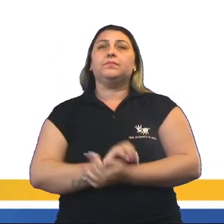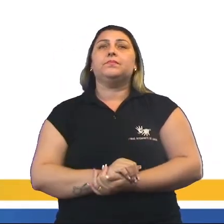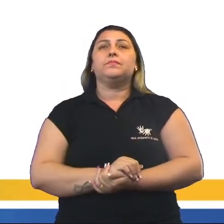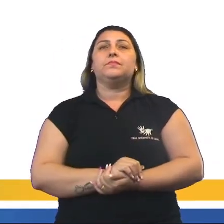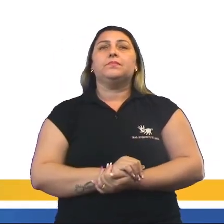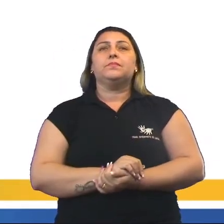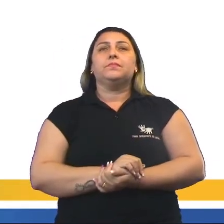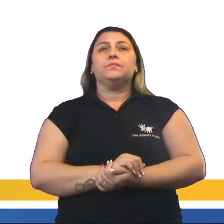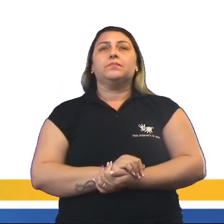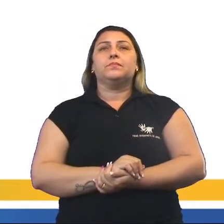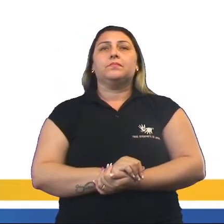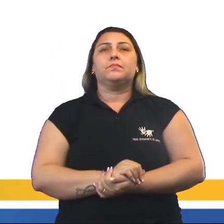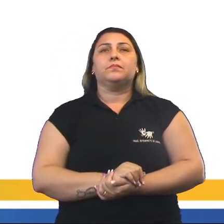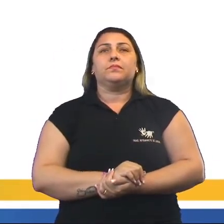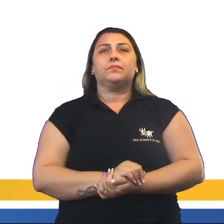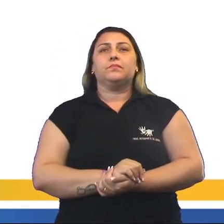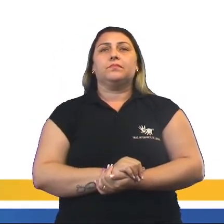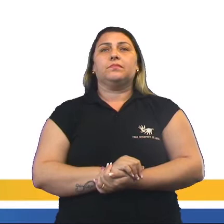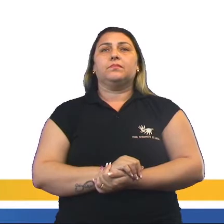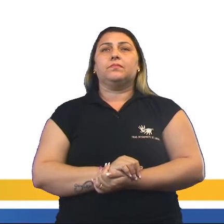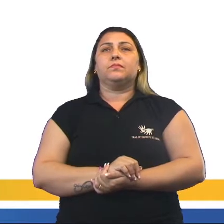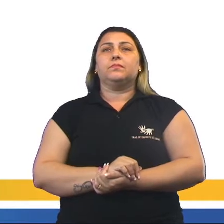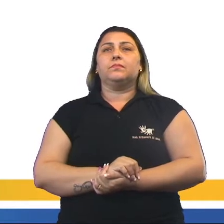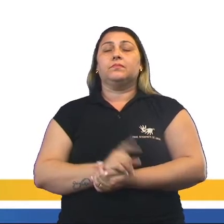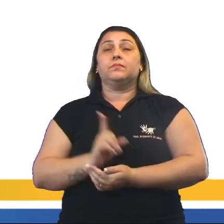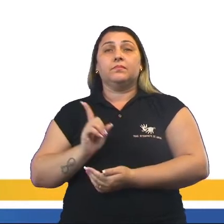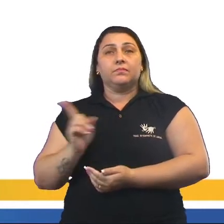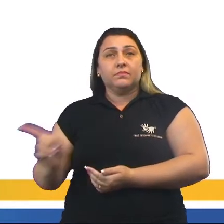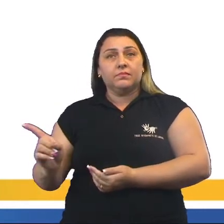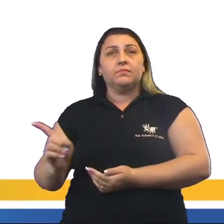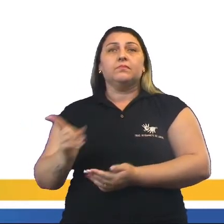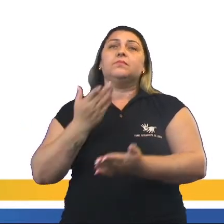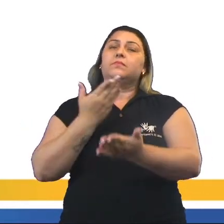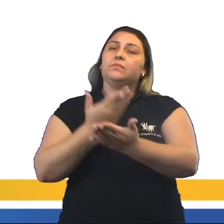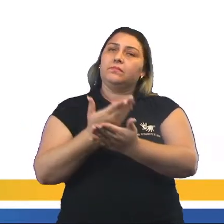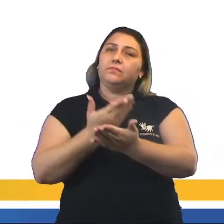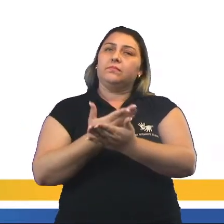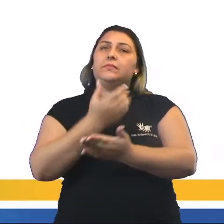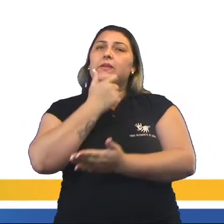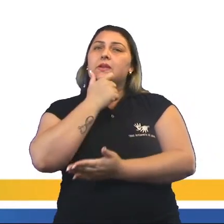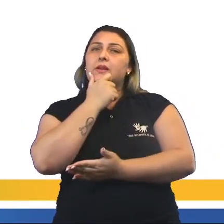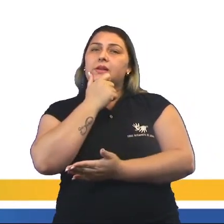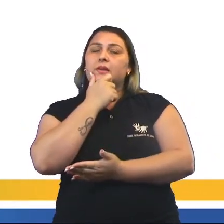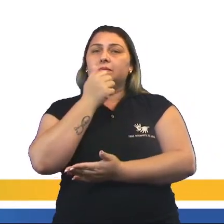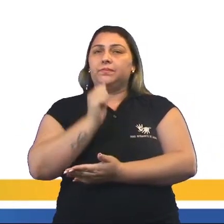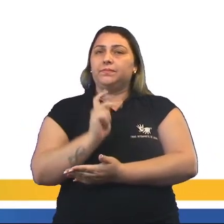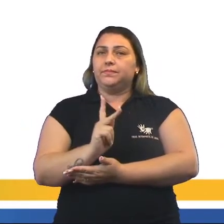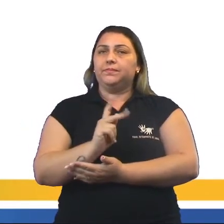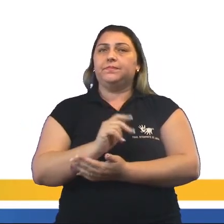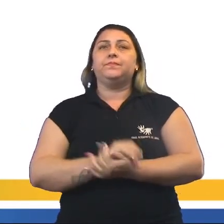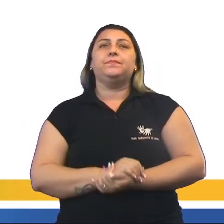né? She is studying English. Ela está estudando inglês, ok?